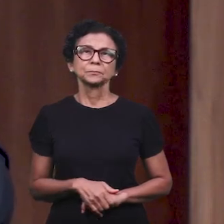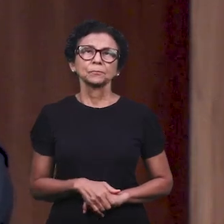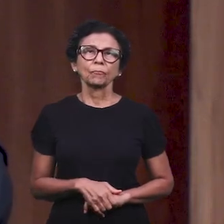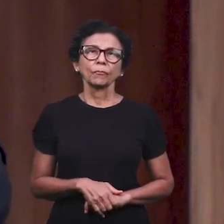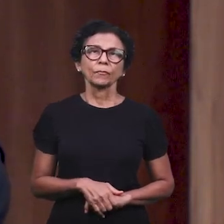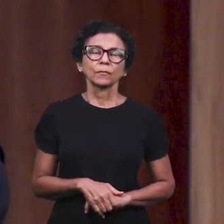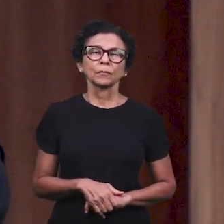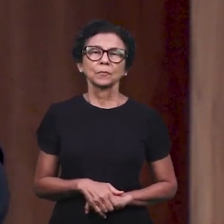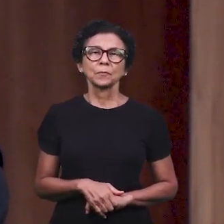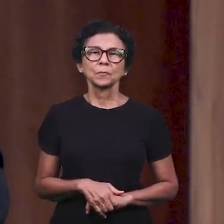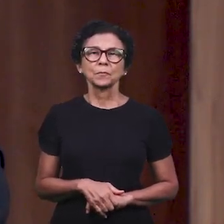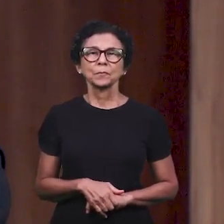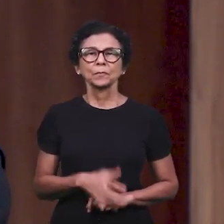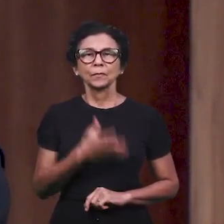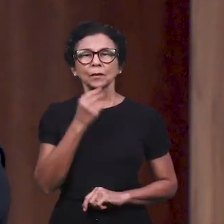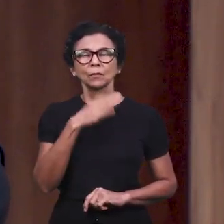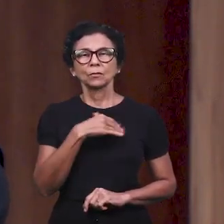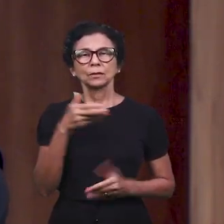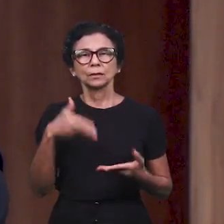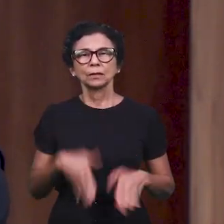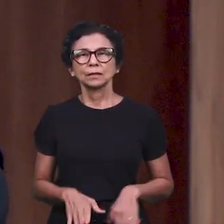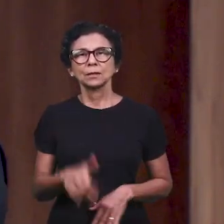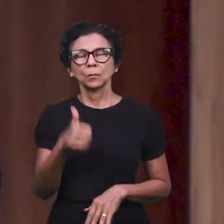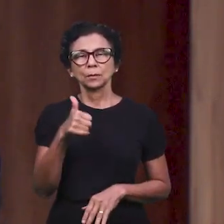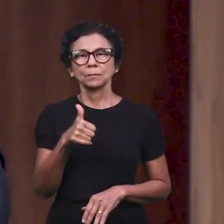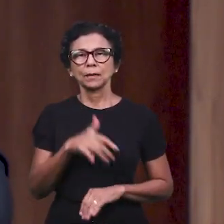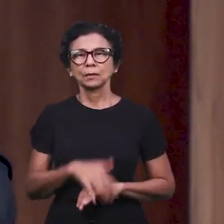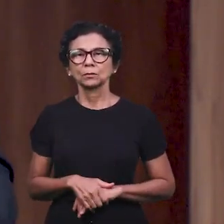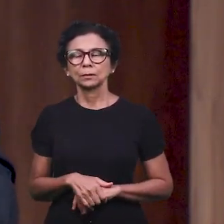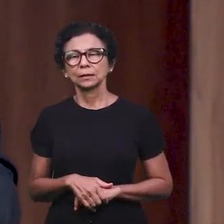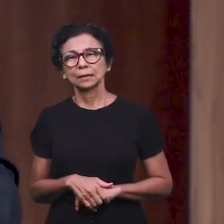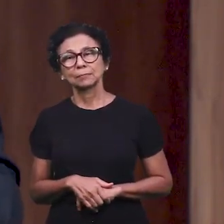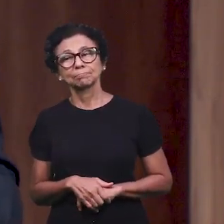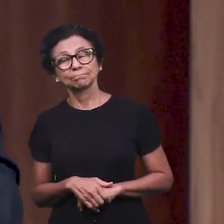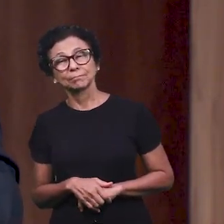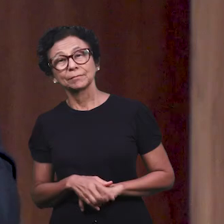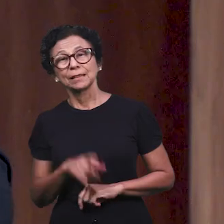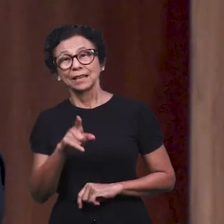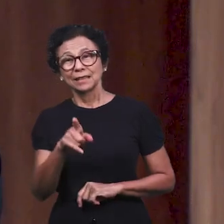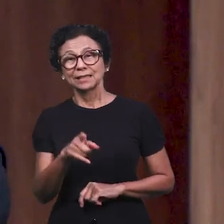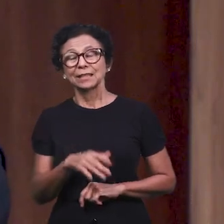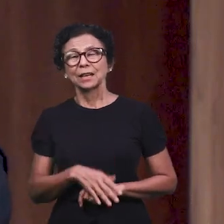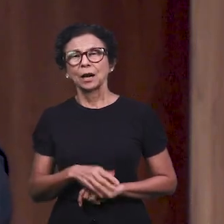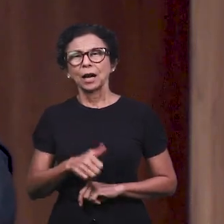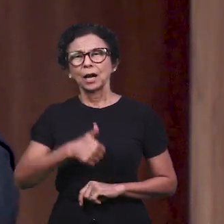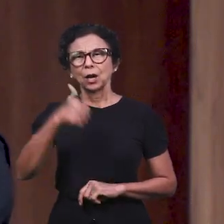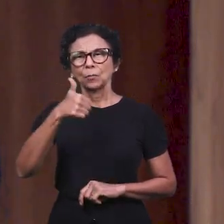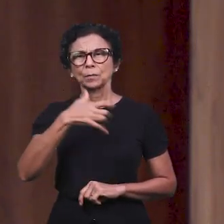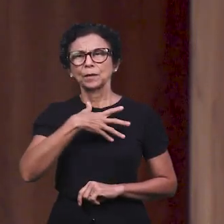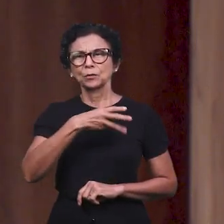velho, você é o pai, é o marido de primeira viagem. Então você erra mais, né? Você erra